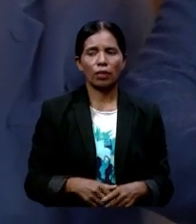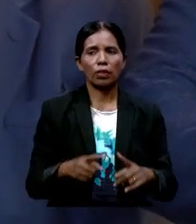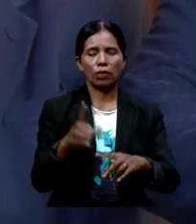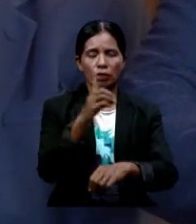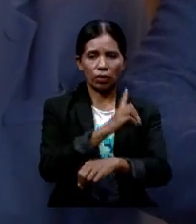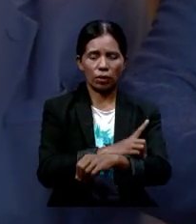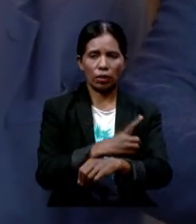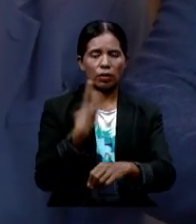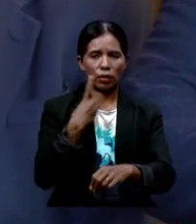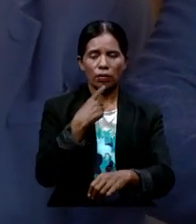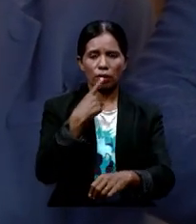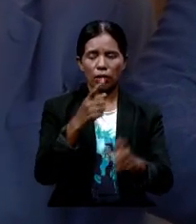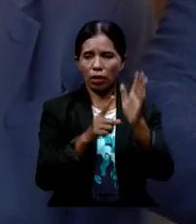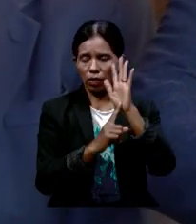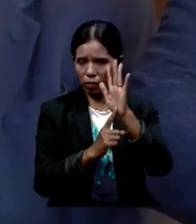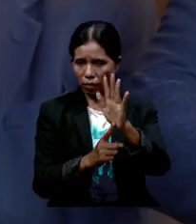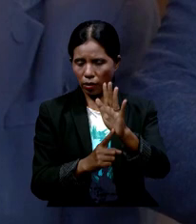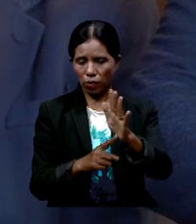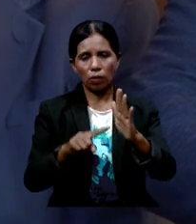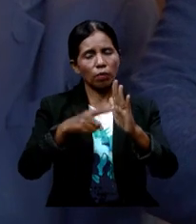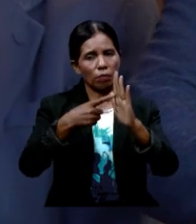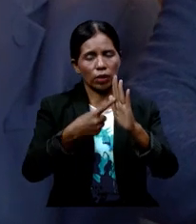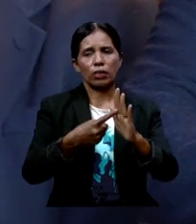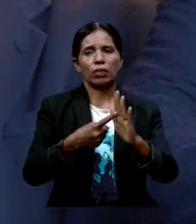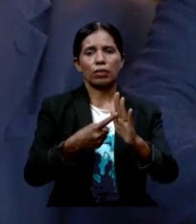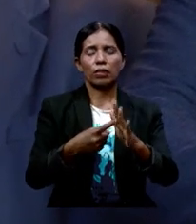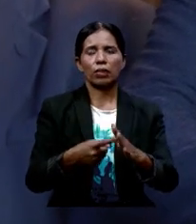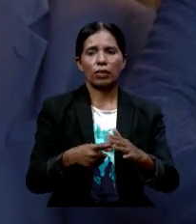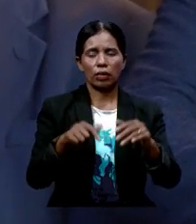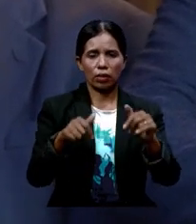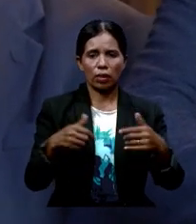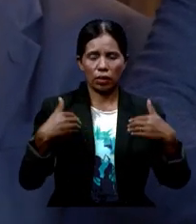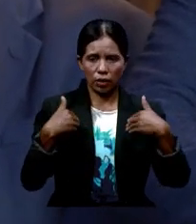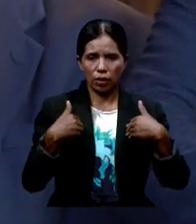Orienta, e a Torra Rua Evento Idané, se